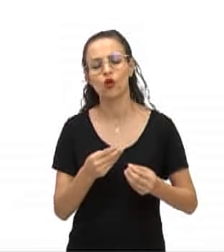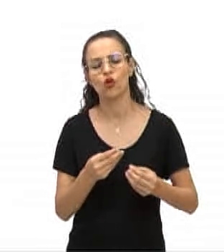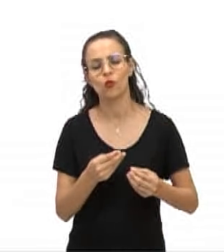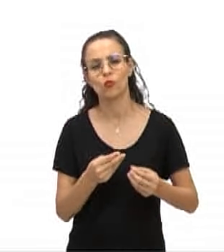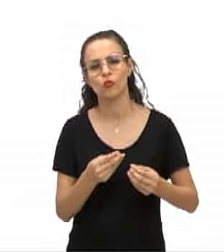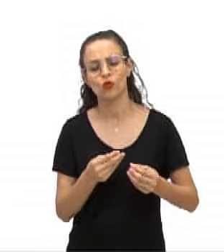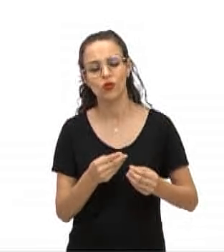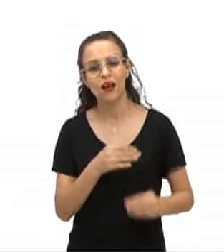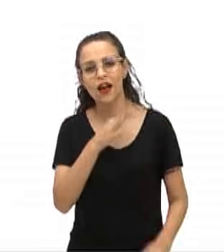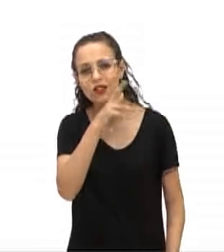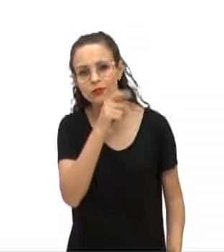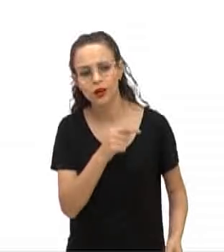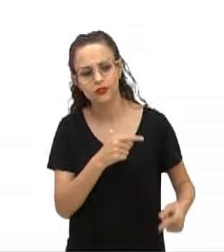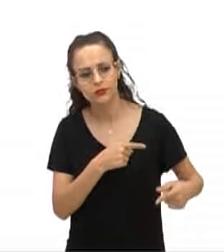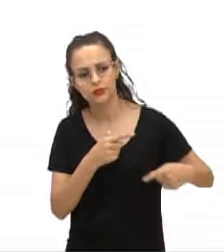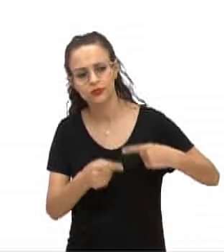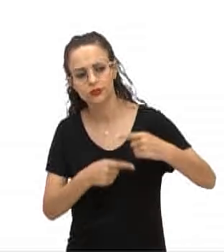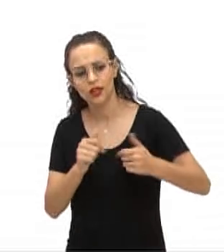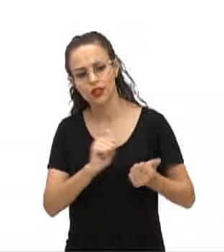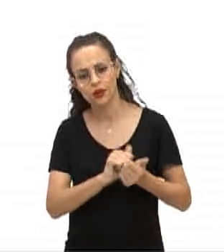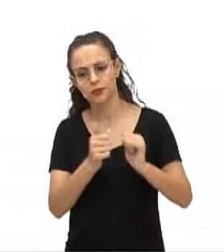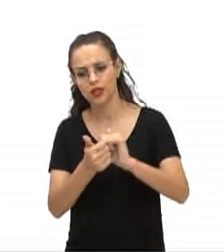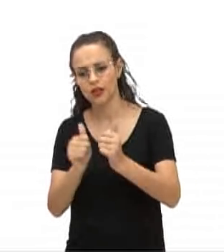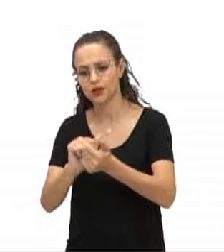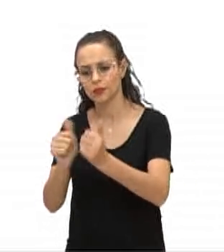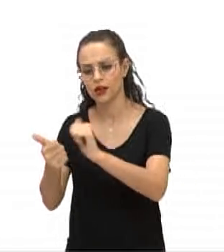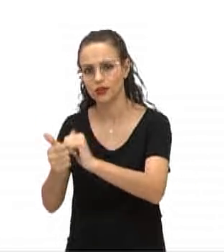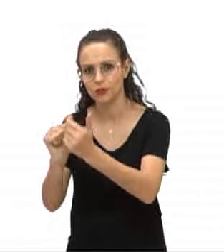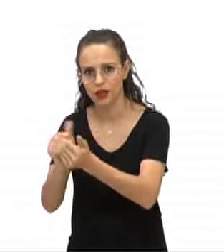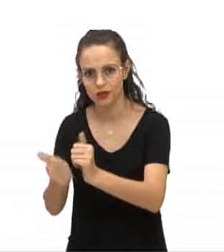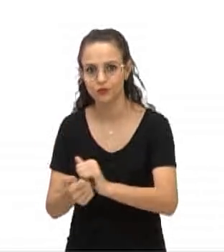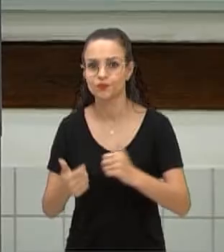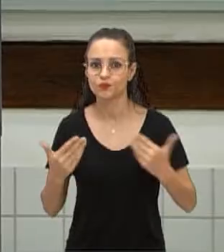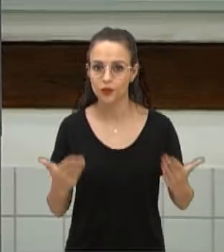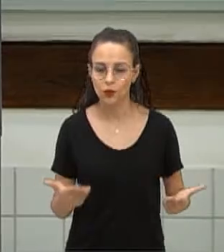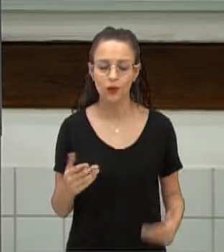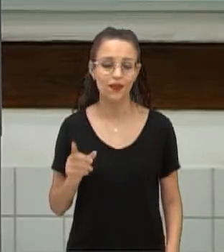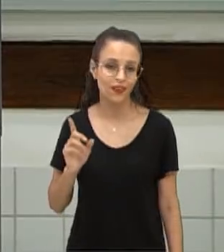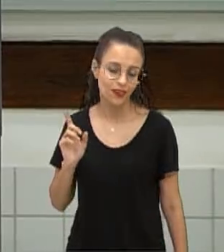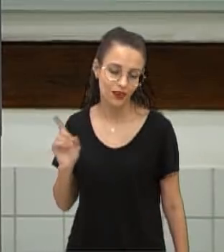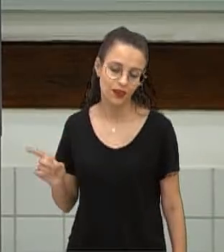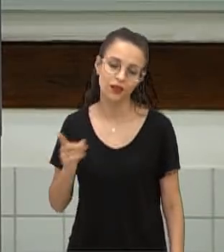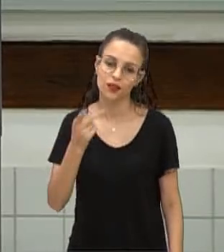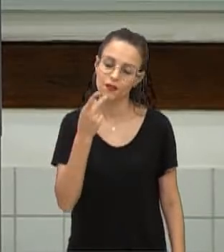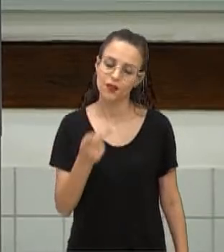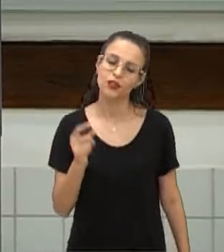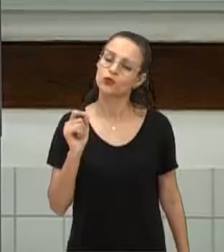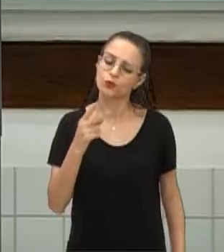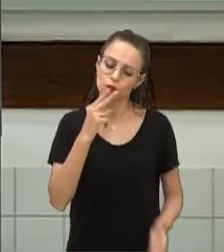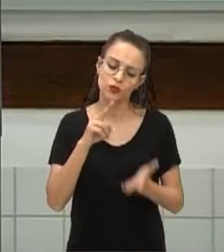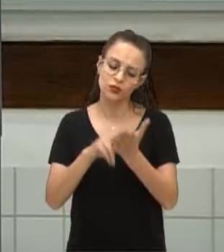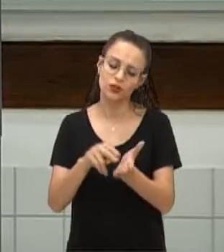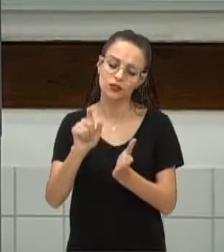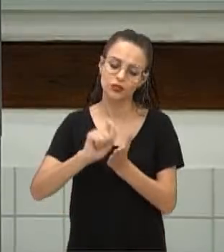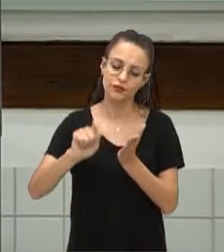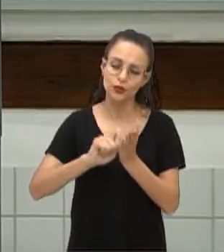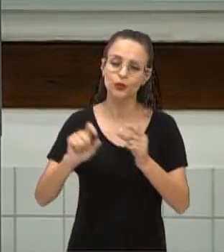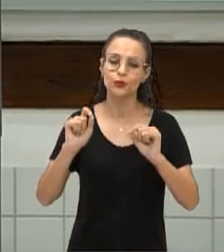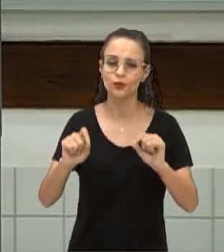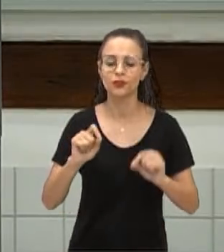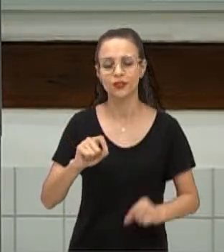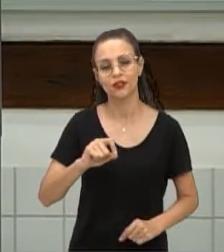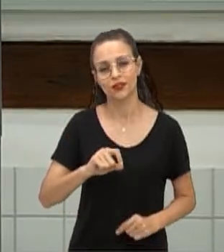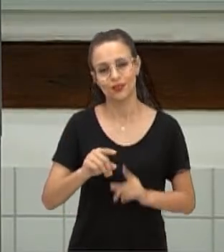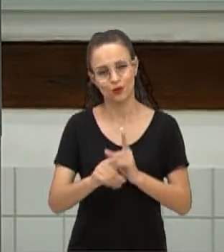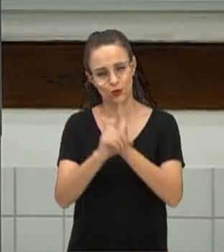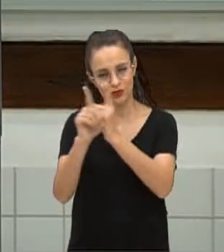espécies tornaram-se adaptadas a vários fins. Aqui, pessoal, ele estava dizendo nessa carta que ele estava encontrando